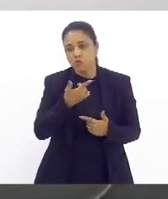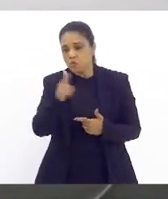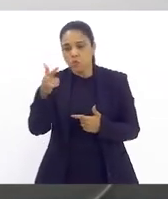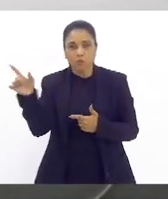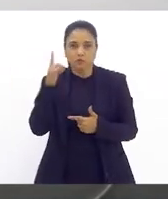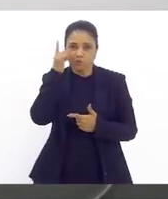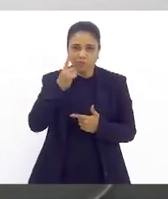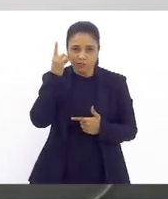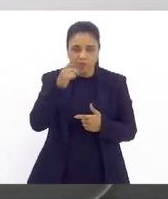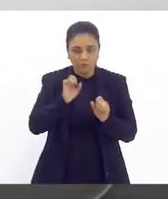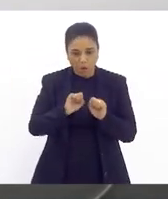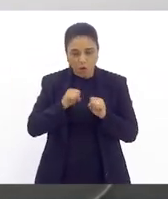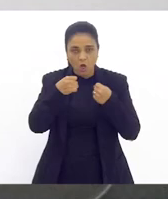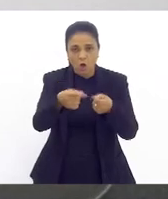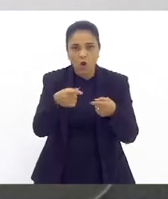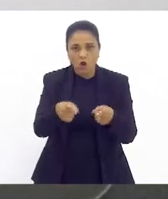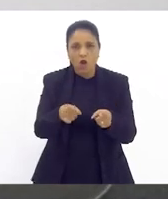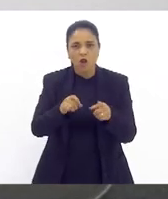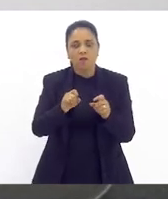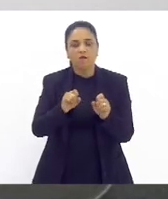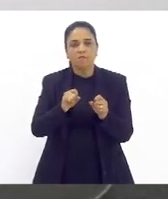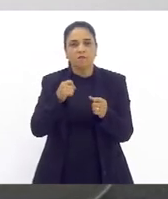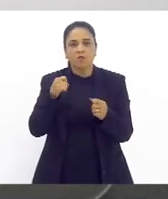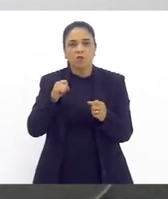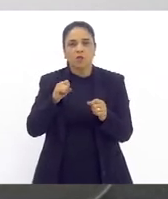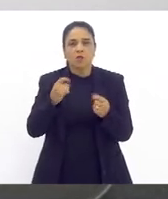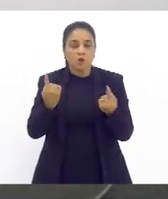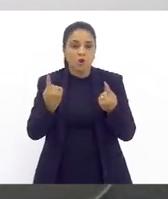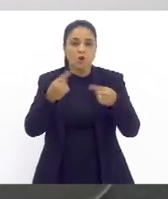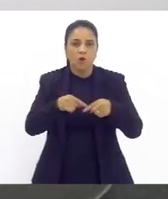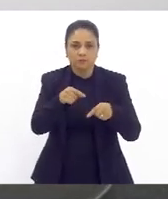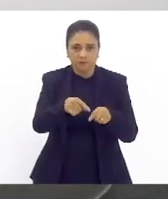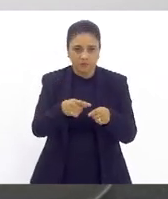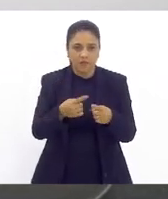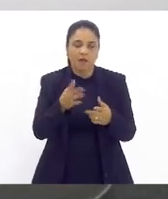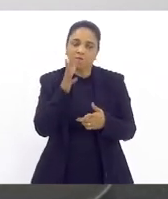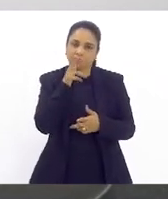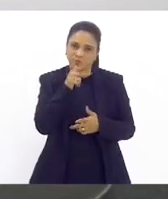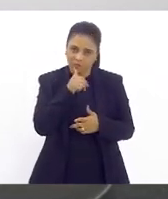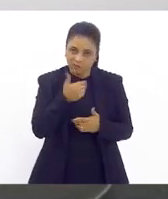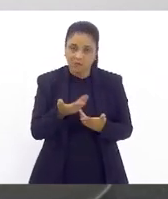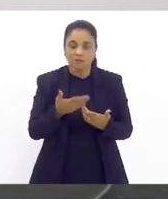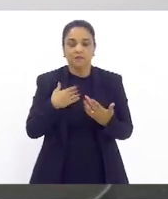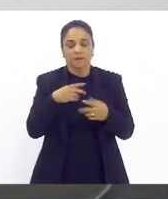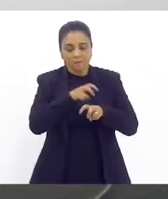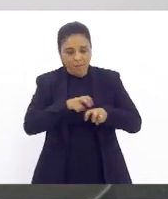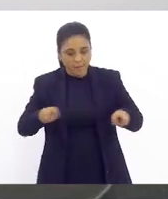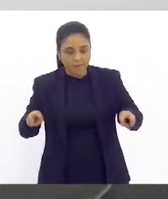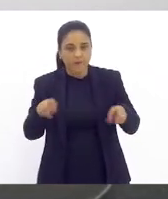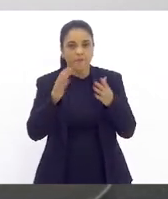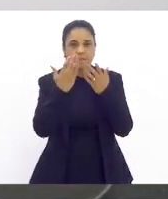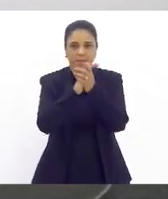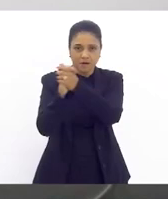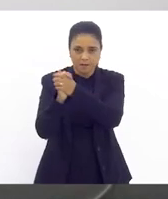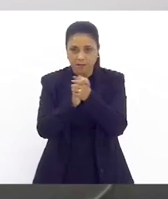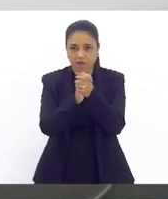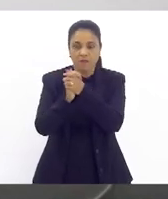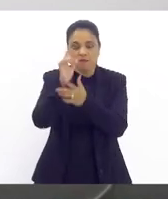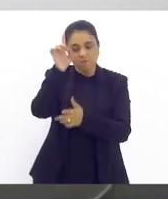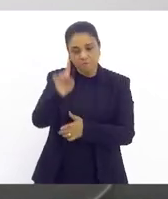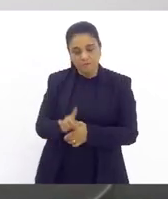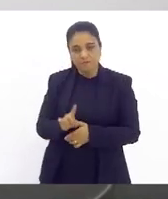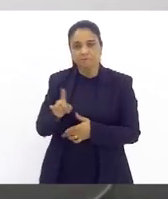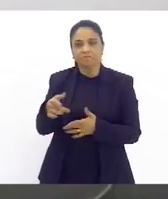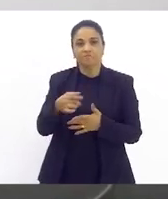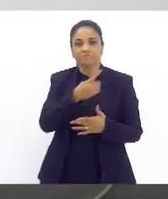para combater essas morosidades e por fim eh parabenizar né a condição da mesa na figura da presidenta Marta Rocha que